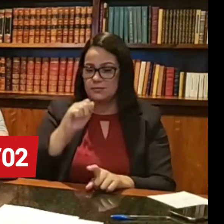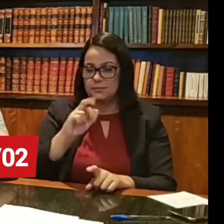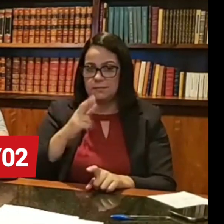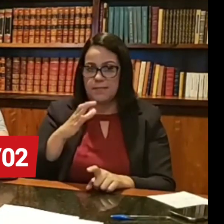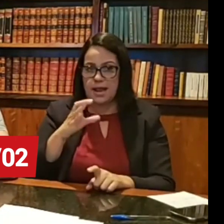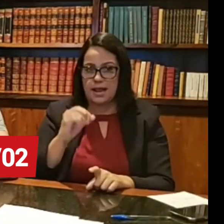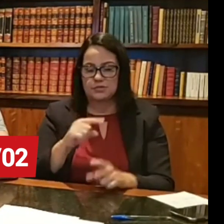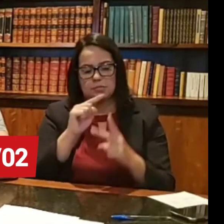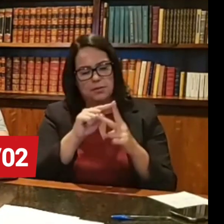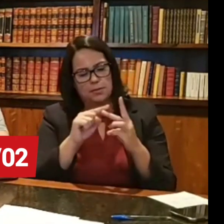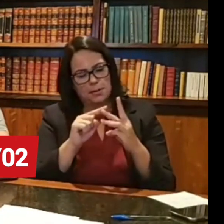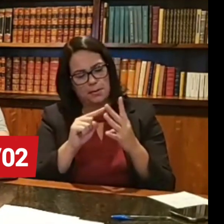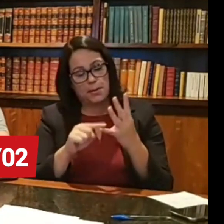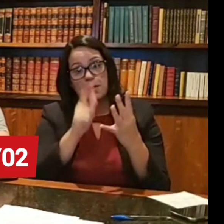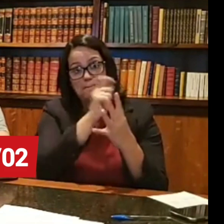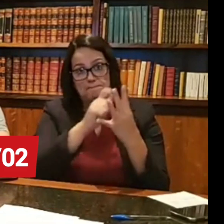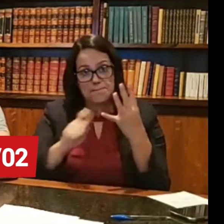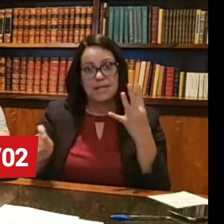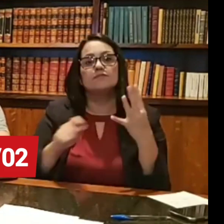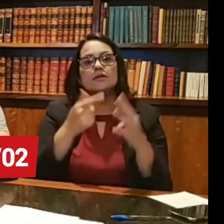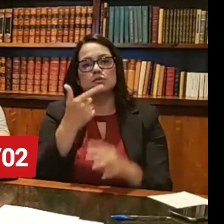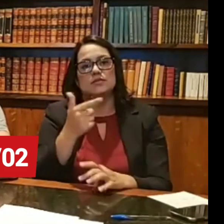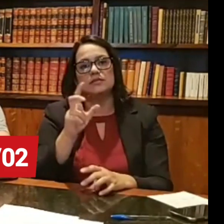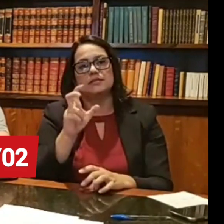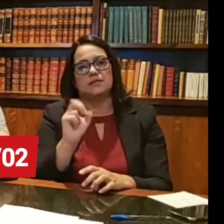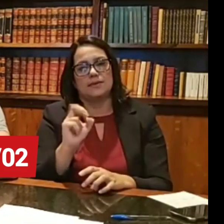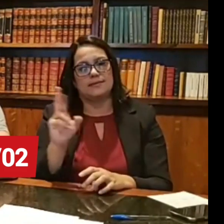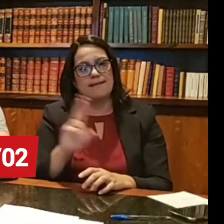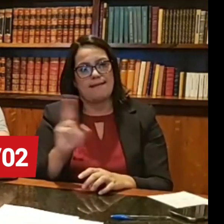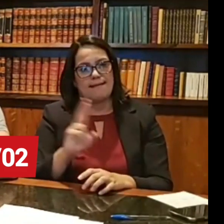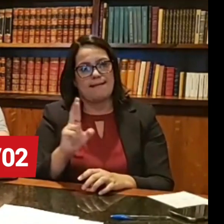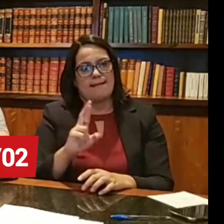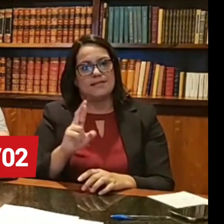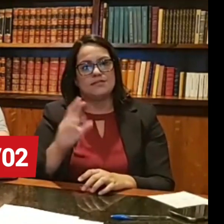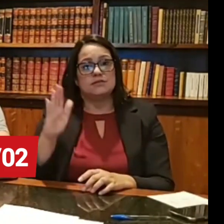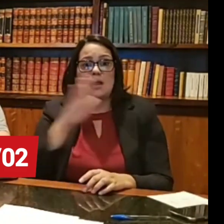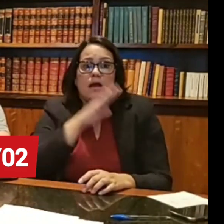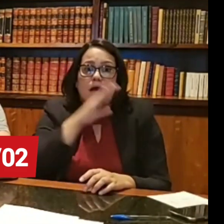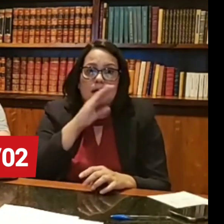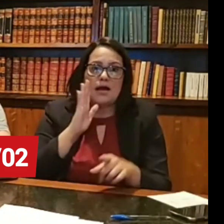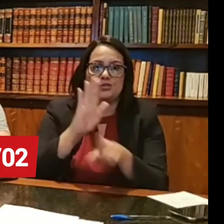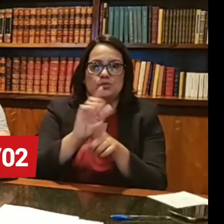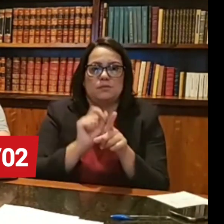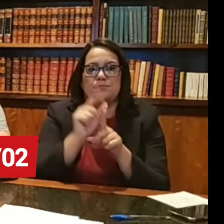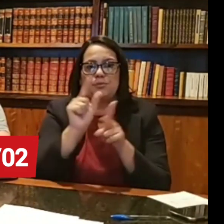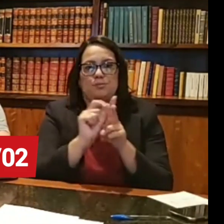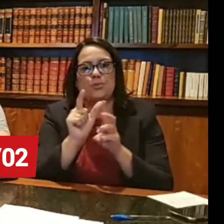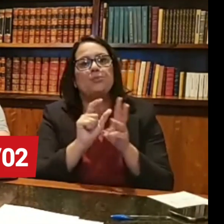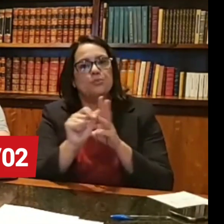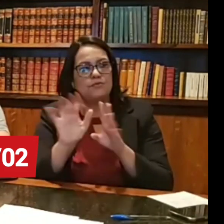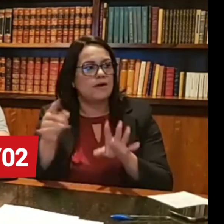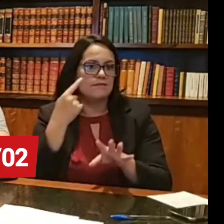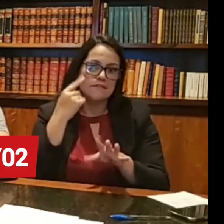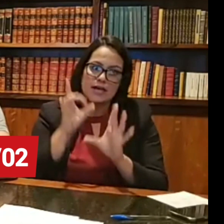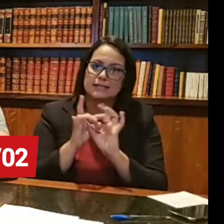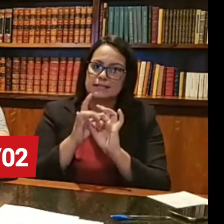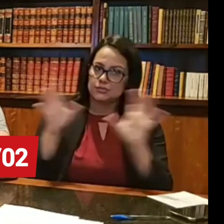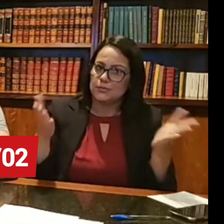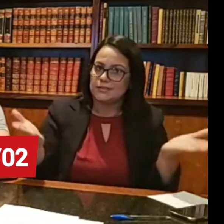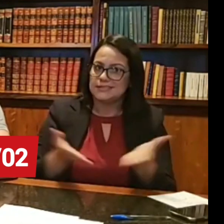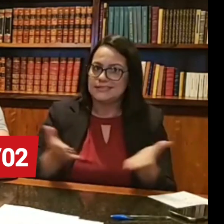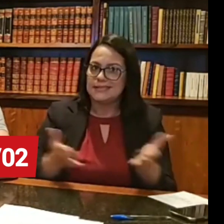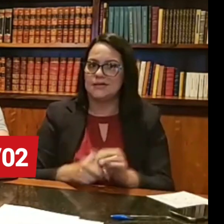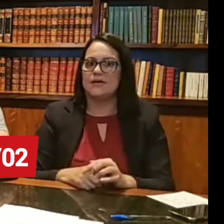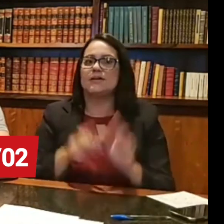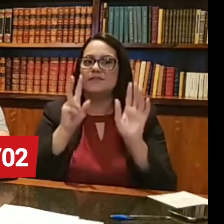4 meses, R$250 de auxílio emergencial. Então é isso que está sendo disponibilizado, está